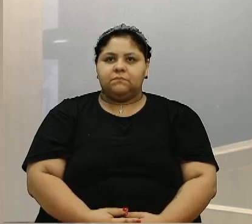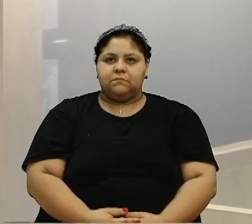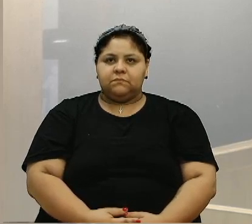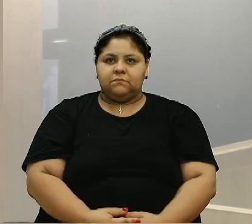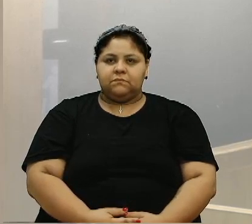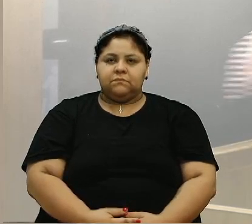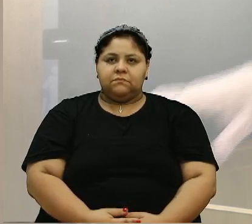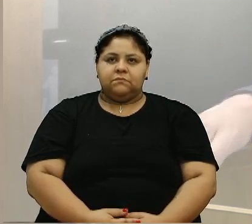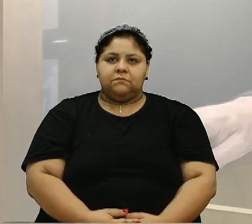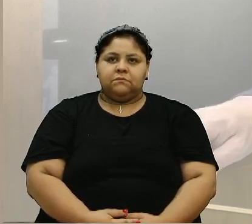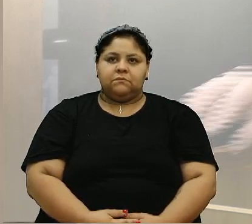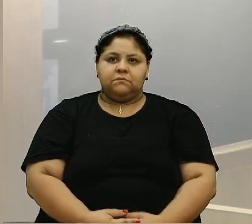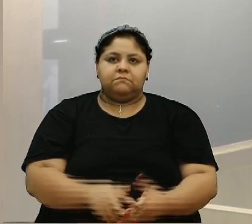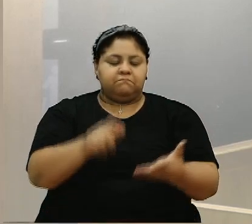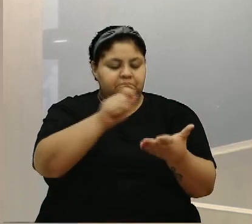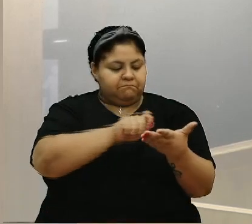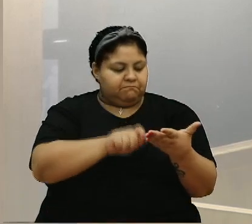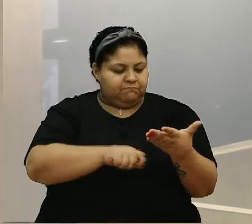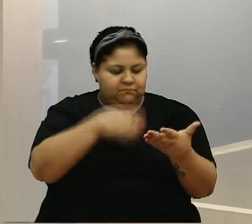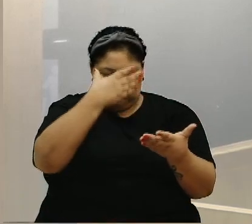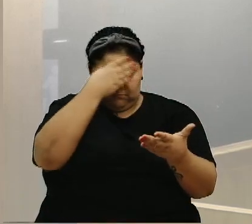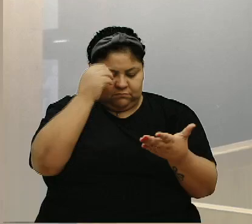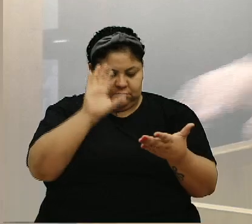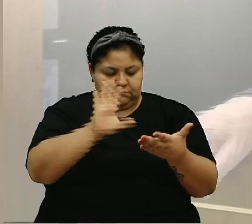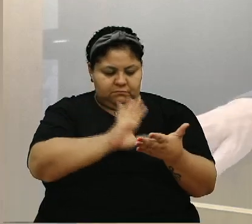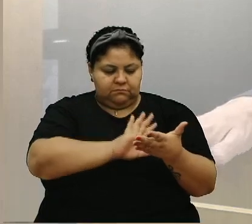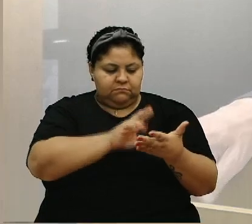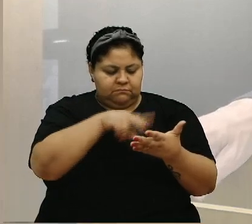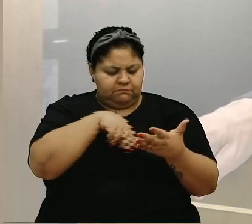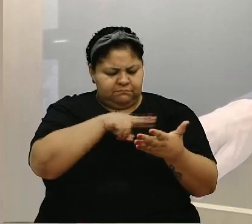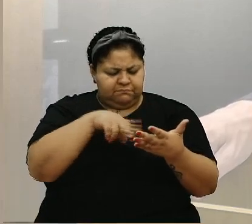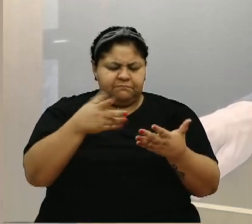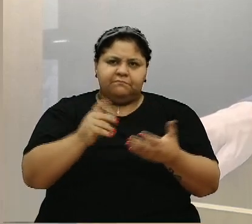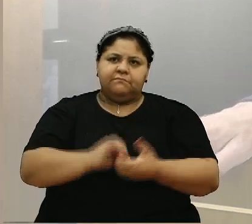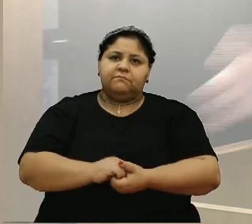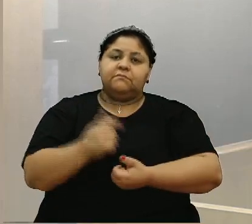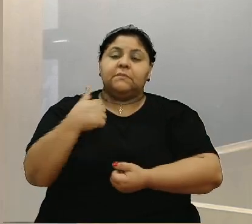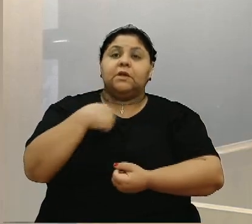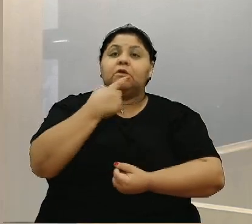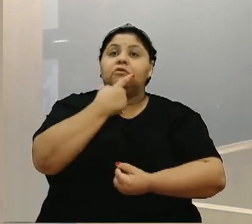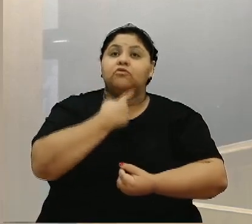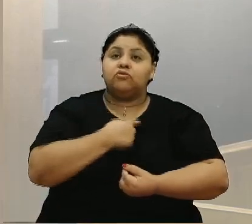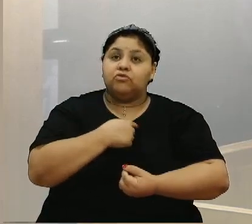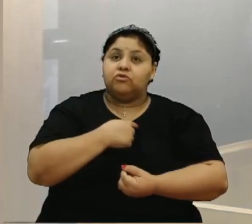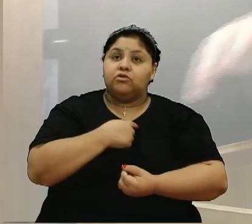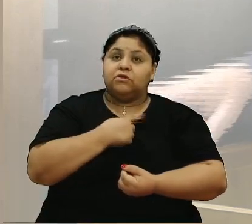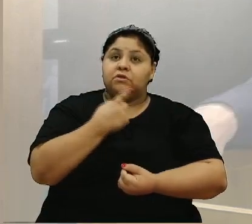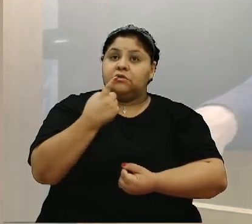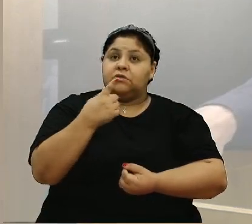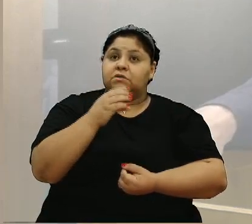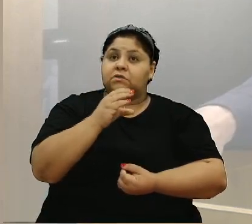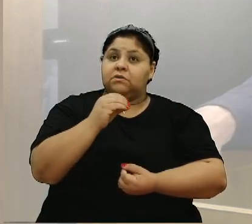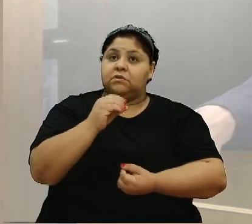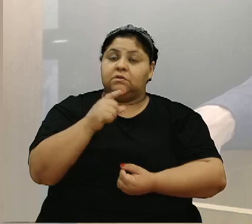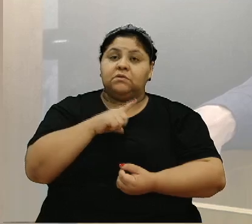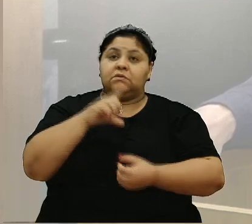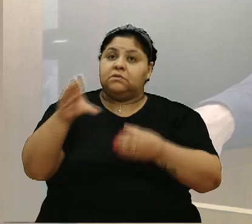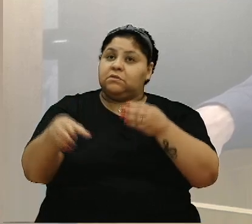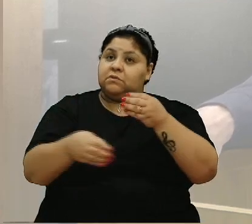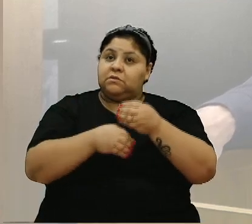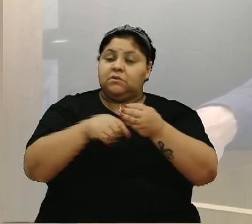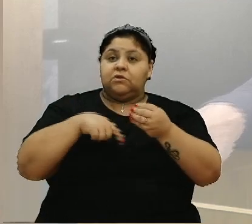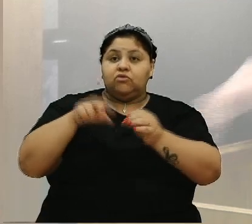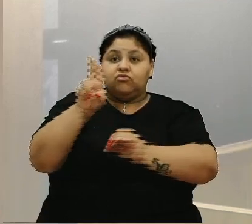Deixa eu ver o que mais que eu anotei aqui para não me esquecer de nada. E eu gostaria, só tenho 10 minutos, eu não tenho como passar as partes, mas eu estou usando esse